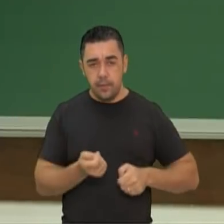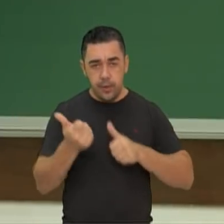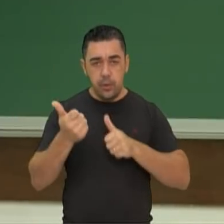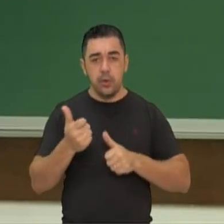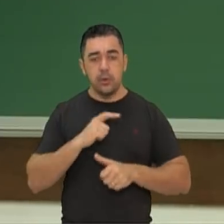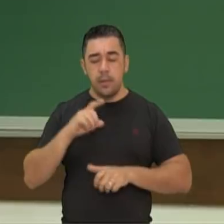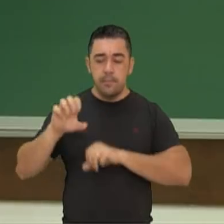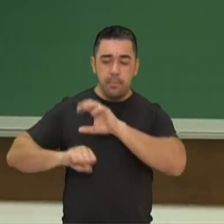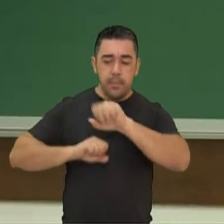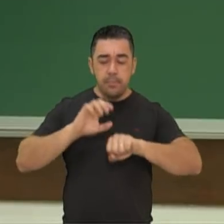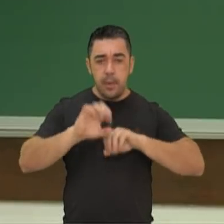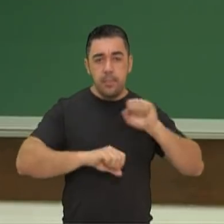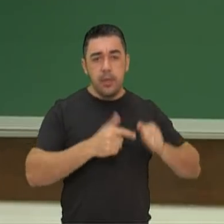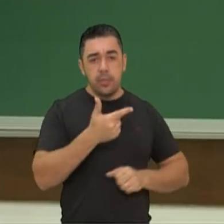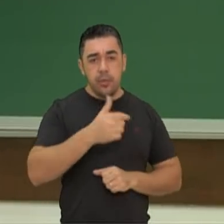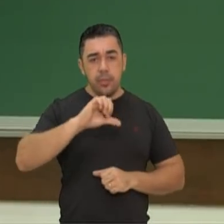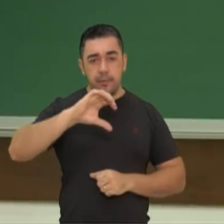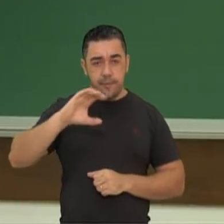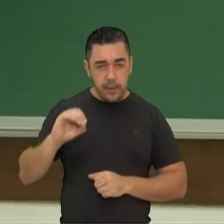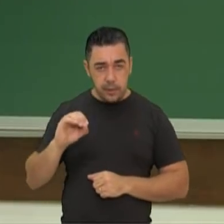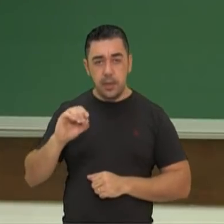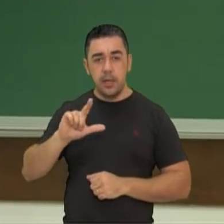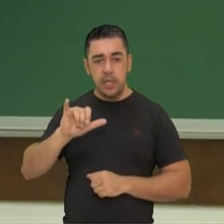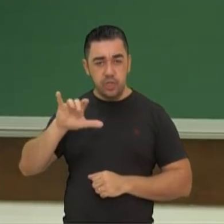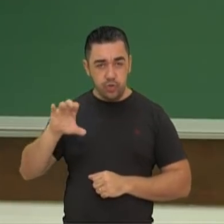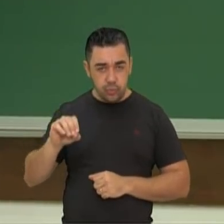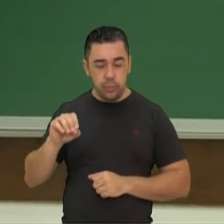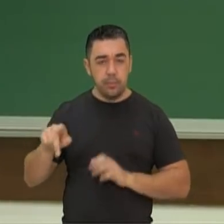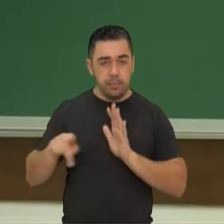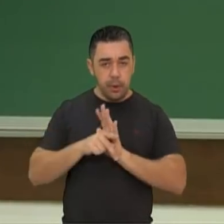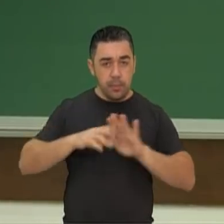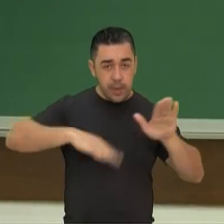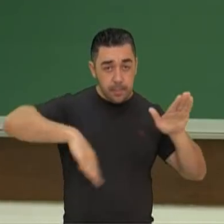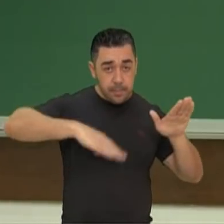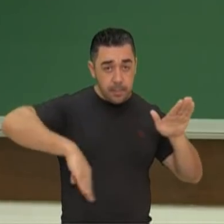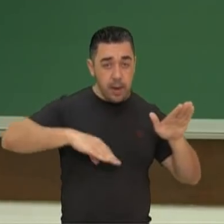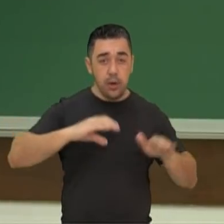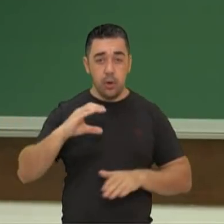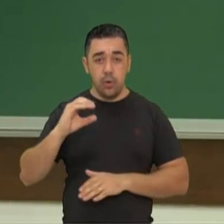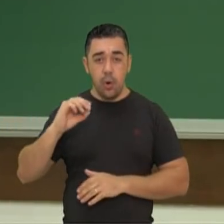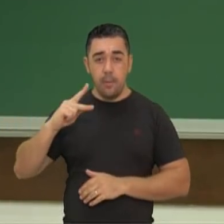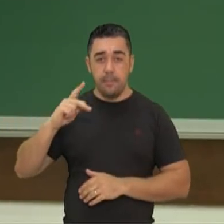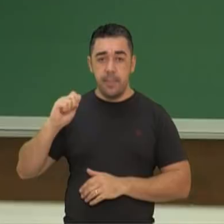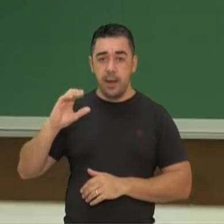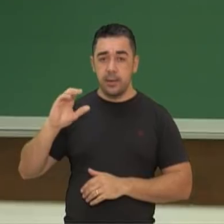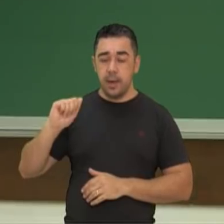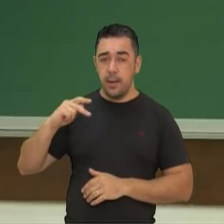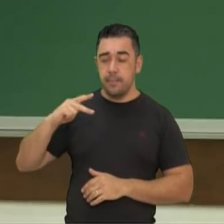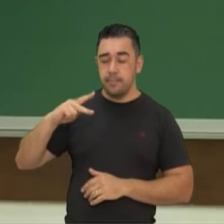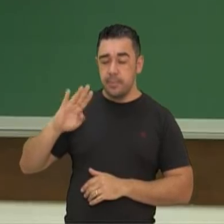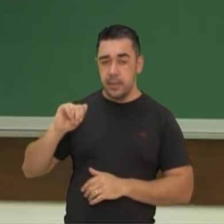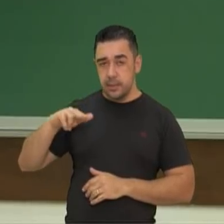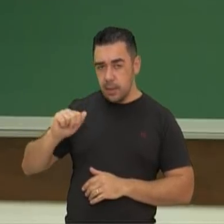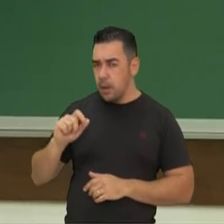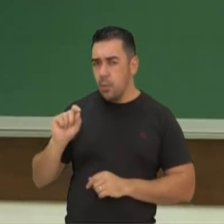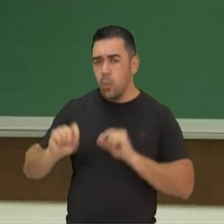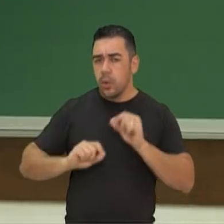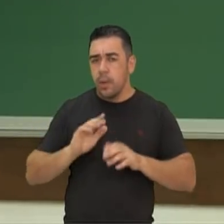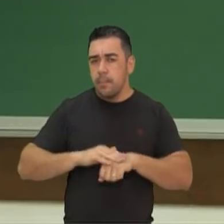retiram 290 toneladas de lixo de Copacabana. Explique o que mais chama a